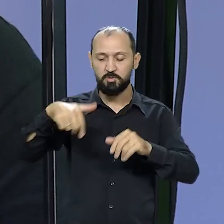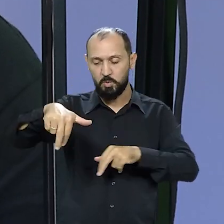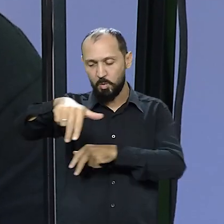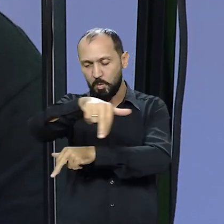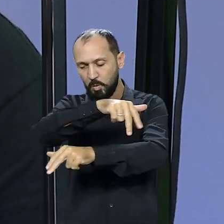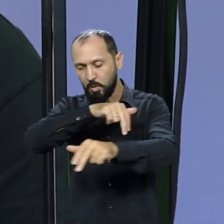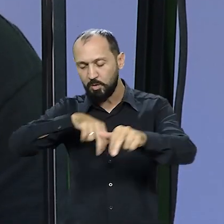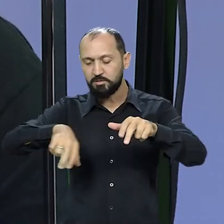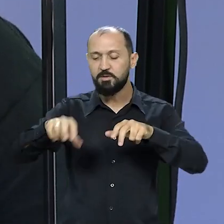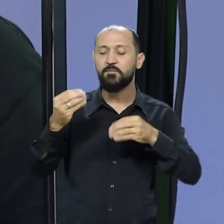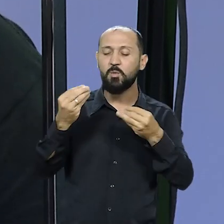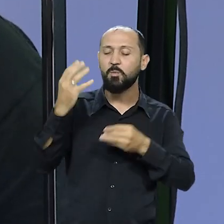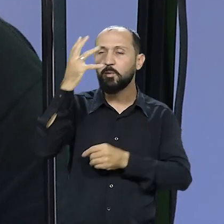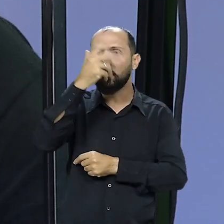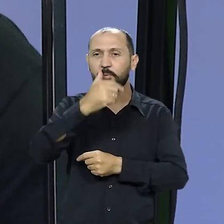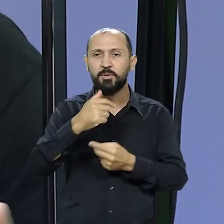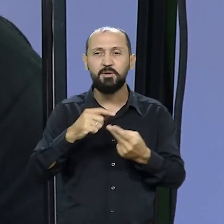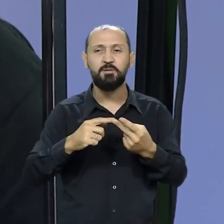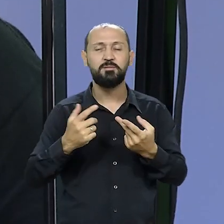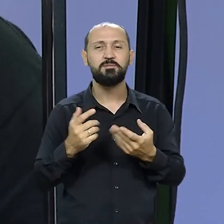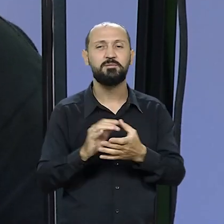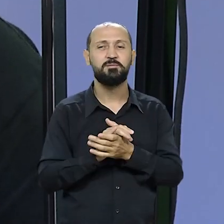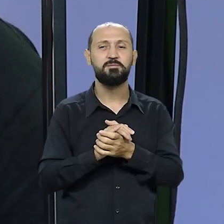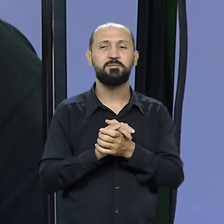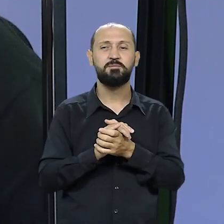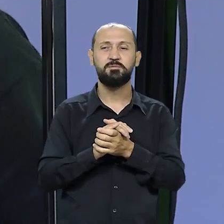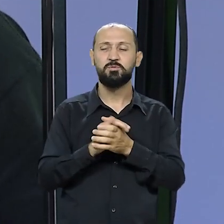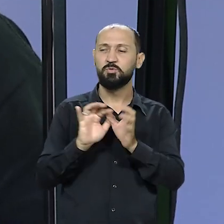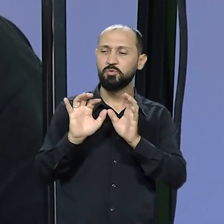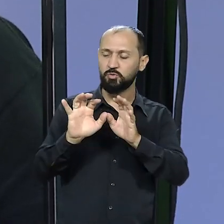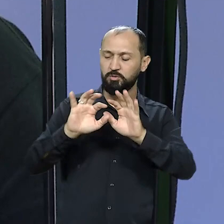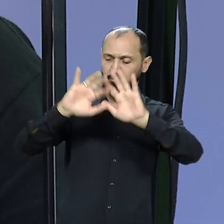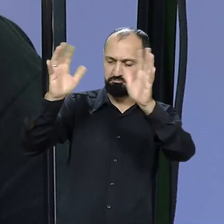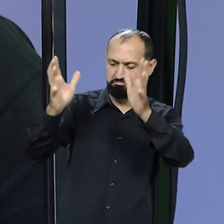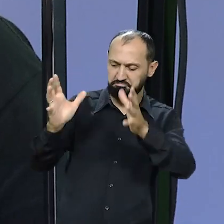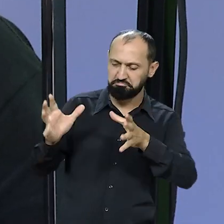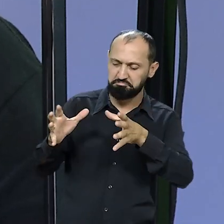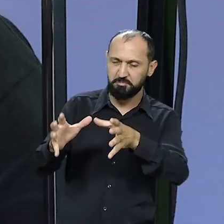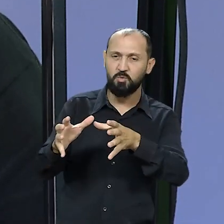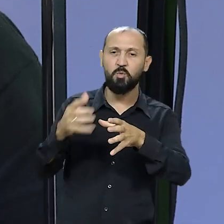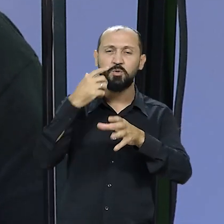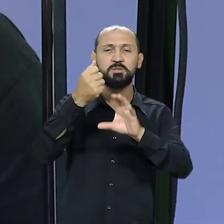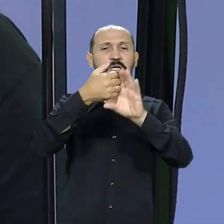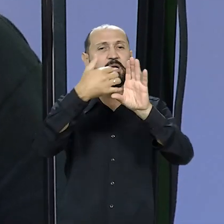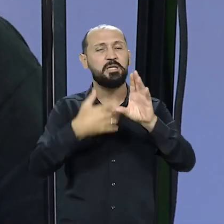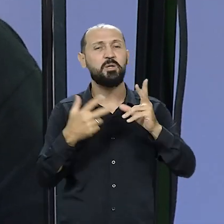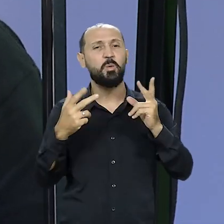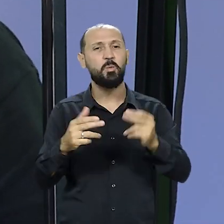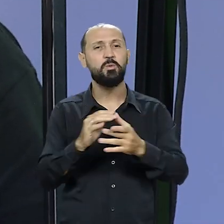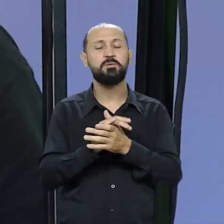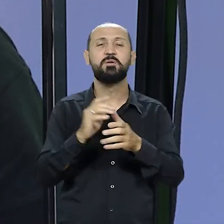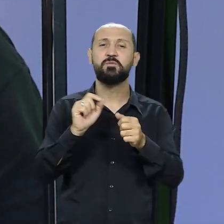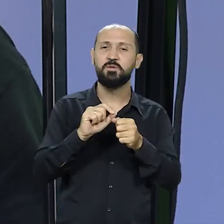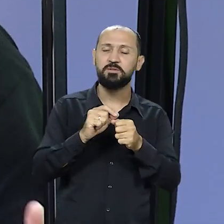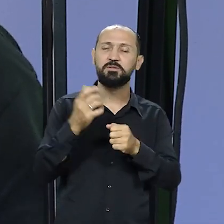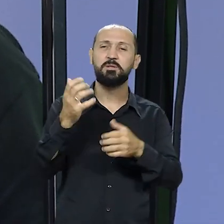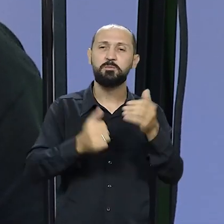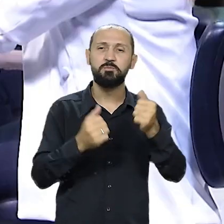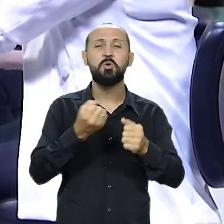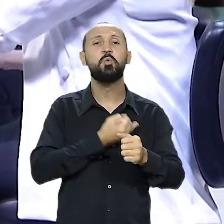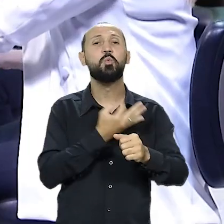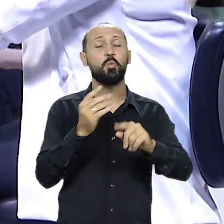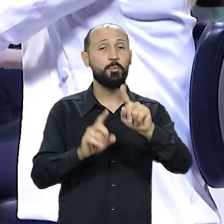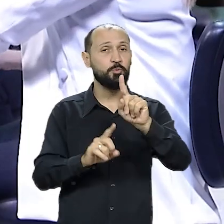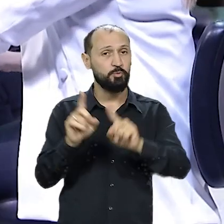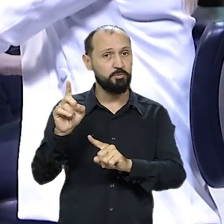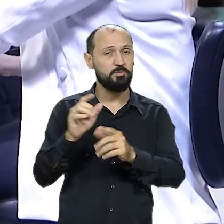você avalia toda a beleza do animal, o fenótipo dele, e aí você vê outras características dele também. Tem que ter produtividade,